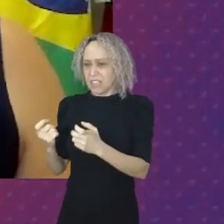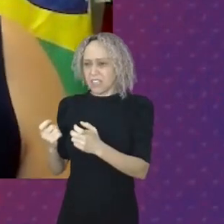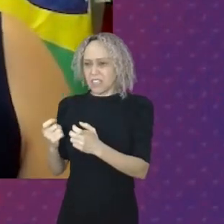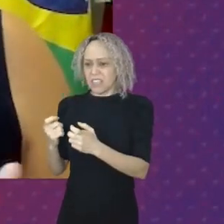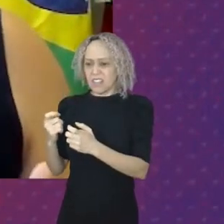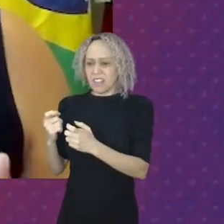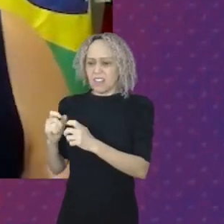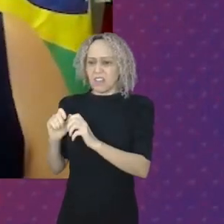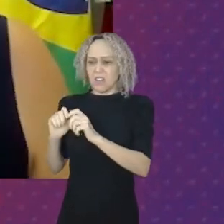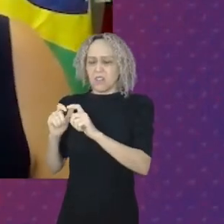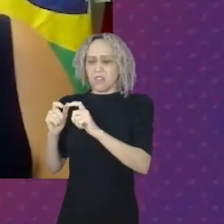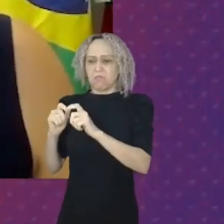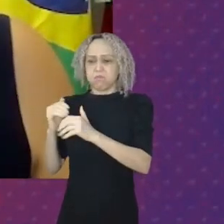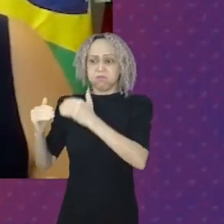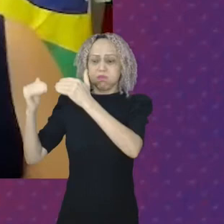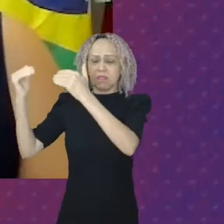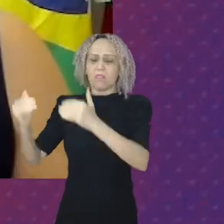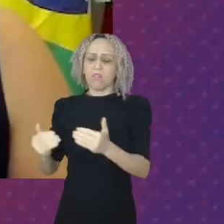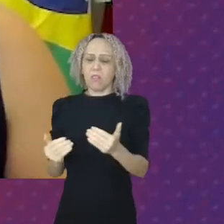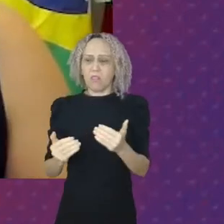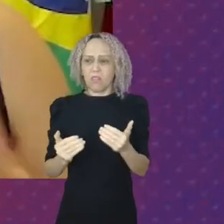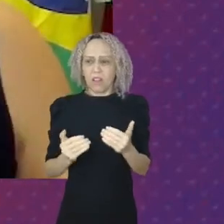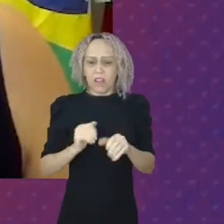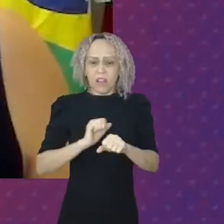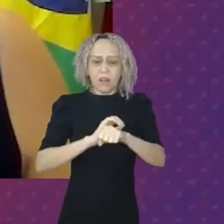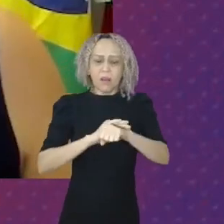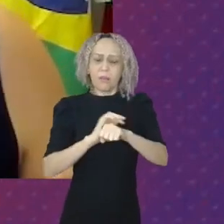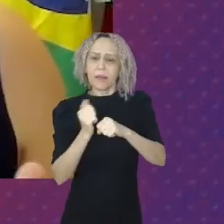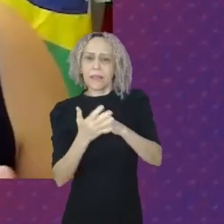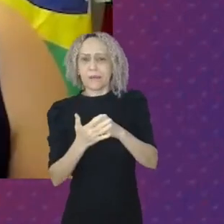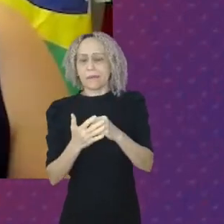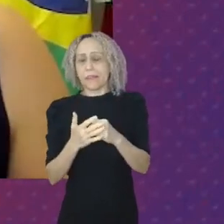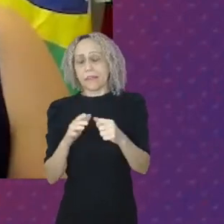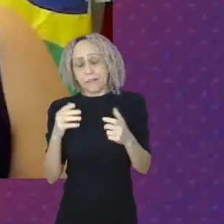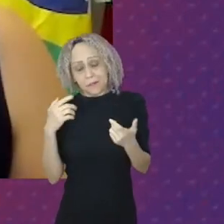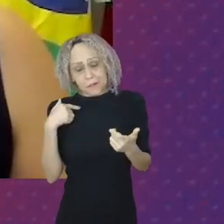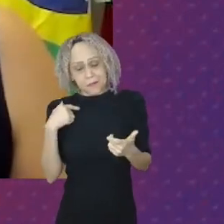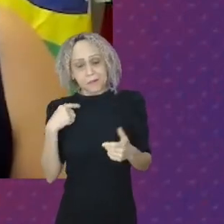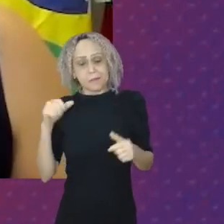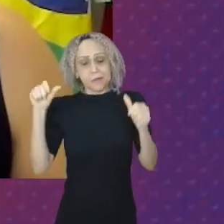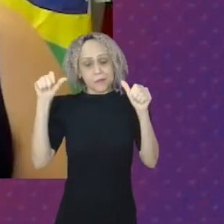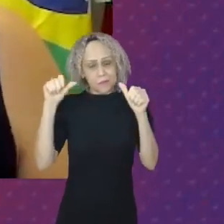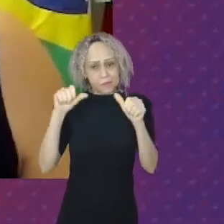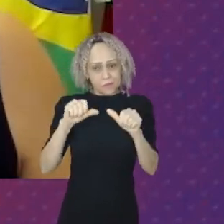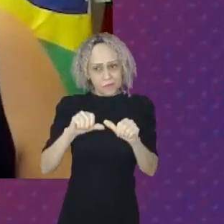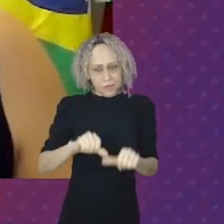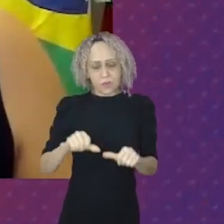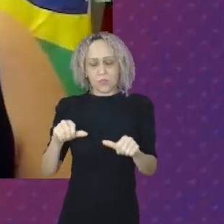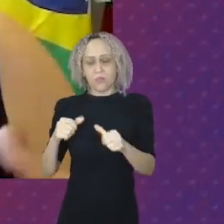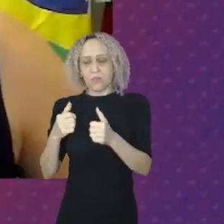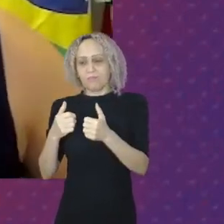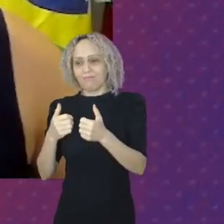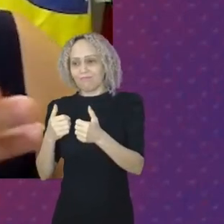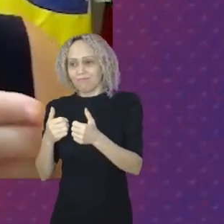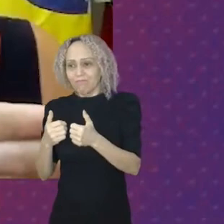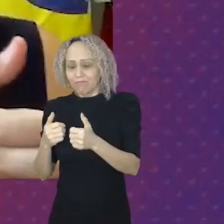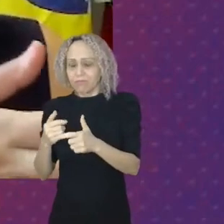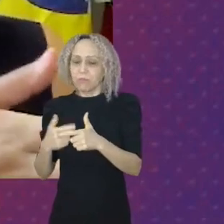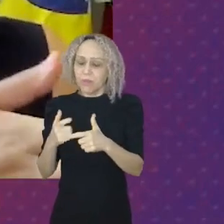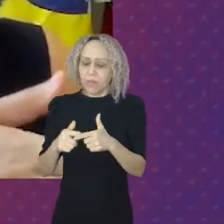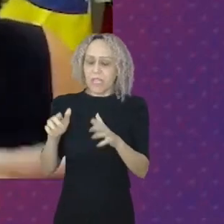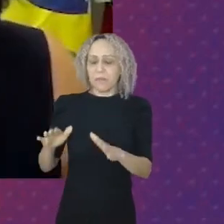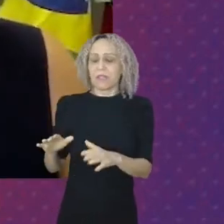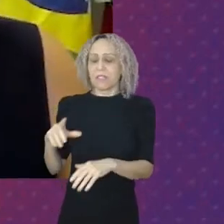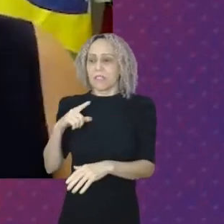nós temos por essa negação à ciência, por um governo genocida e negacionista que nós